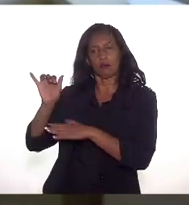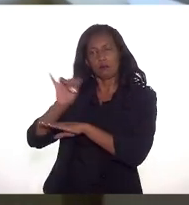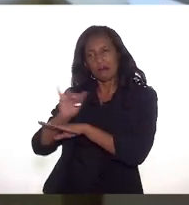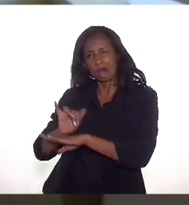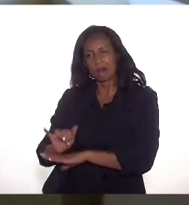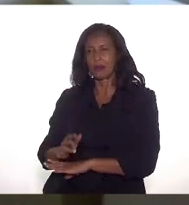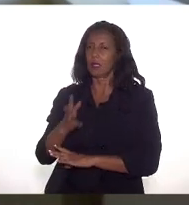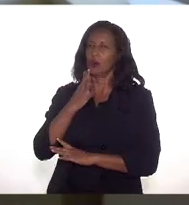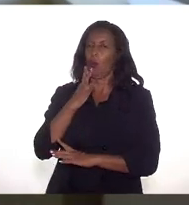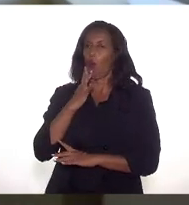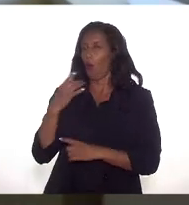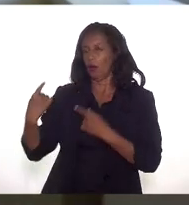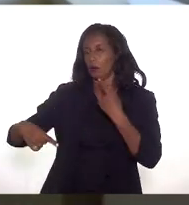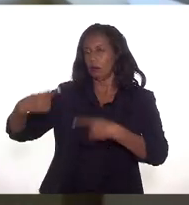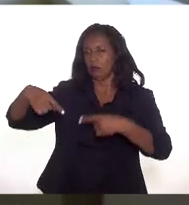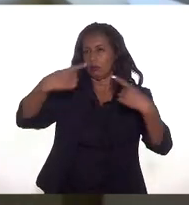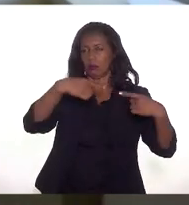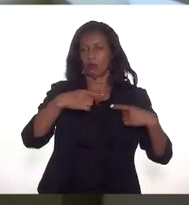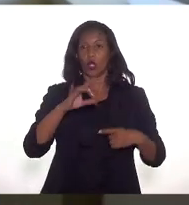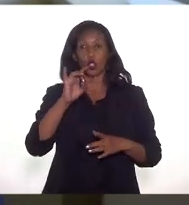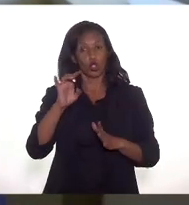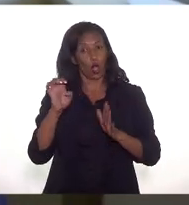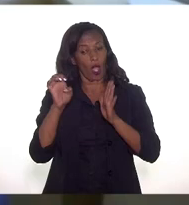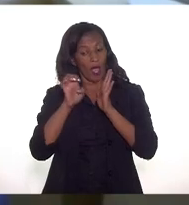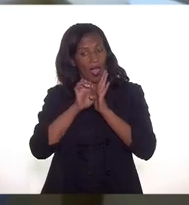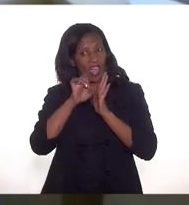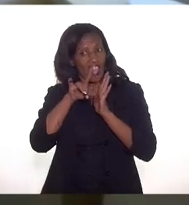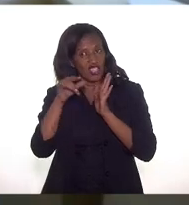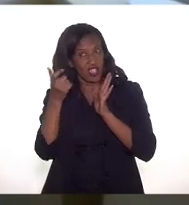das negociações, só os que estão no edital.